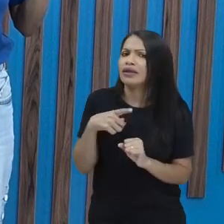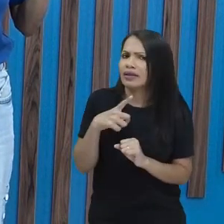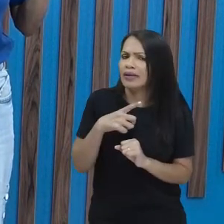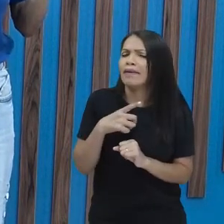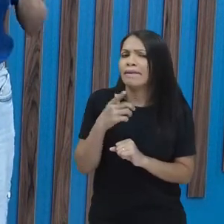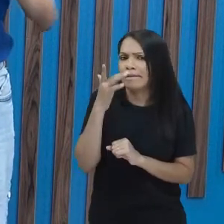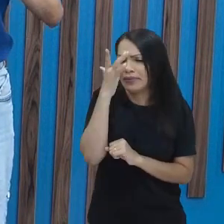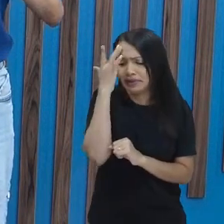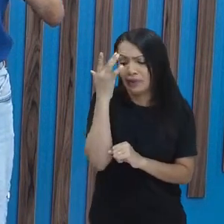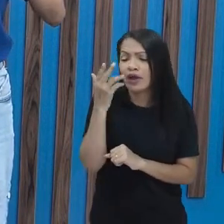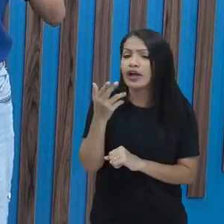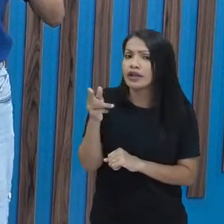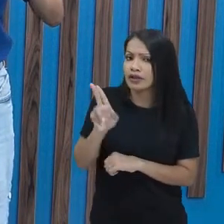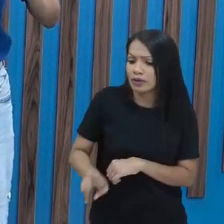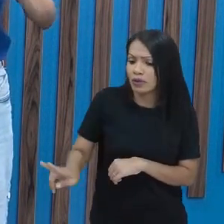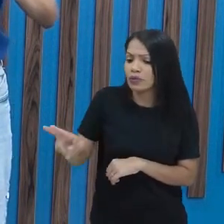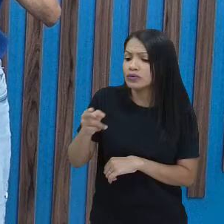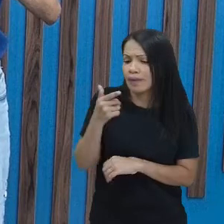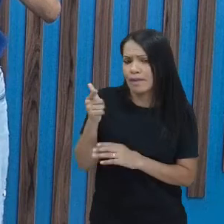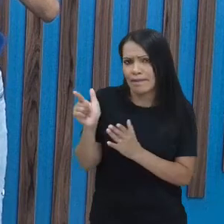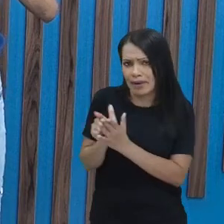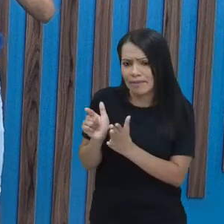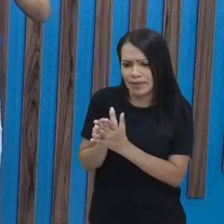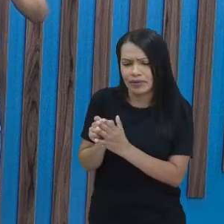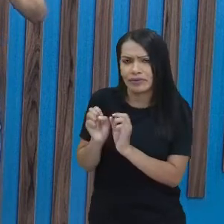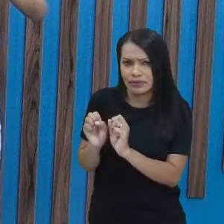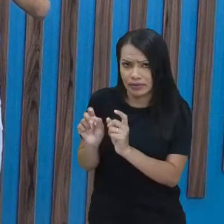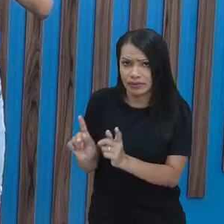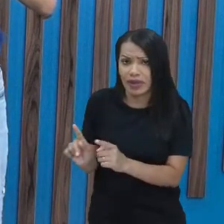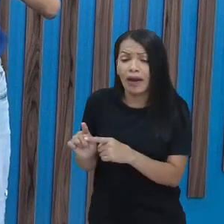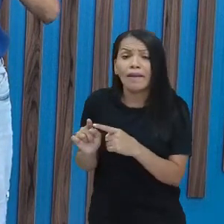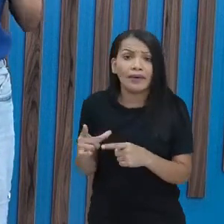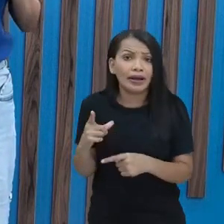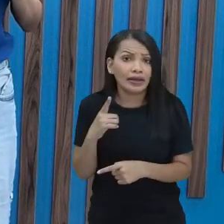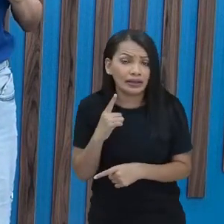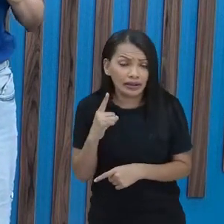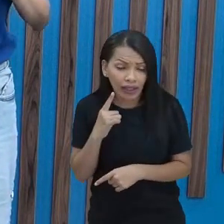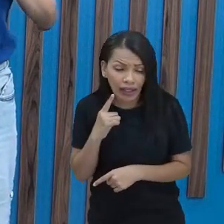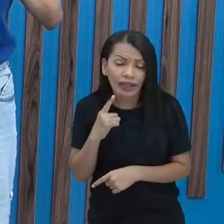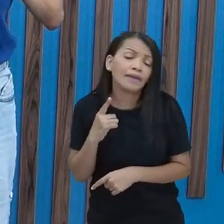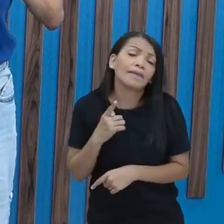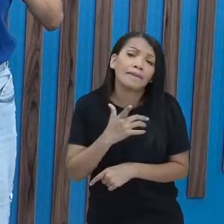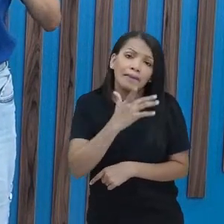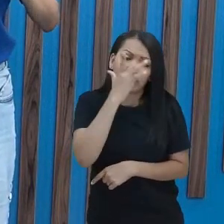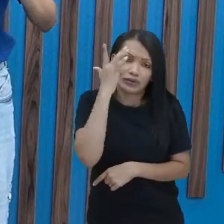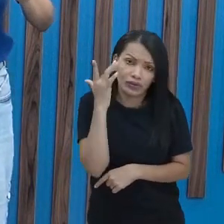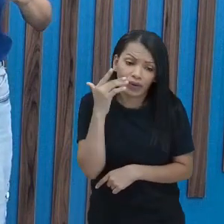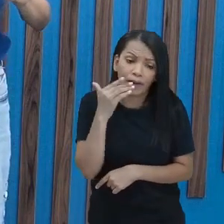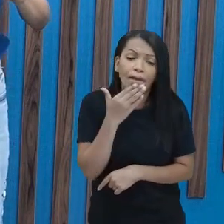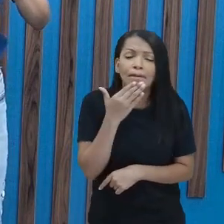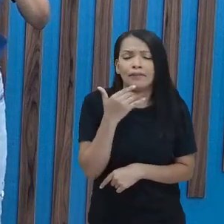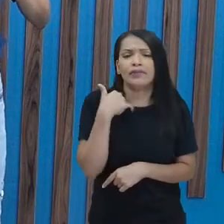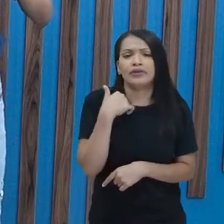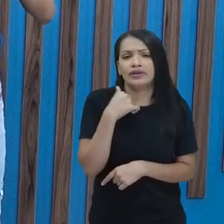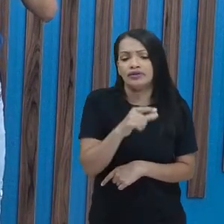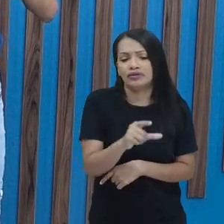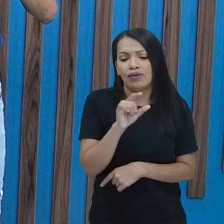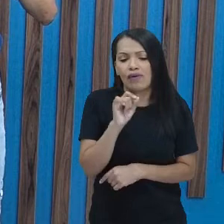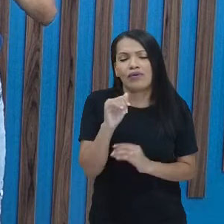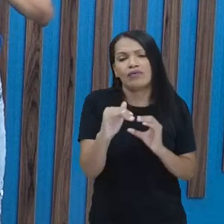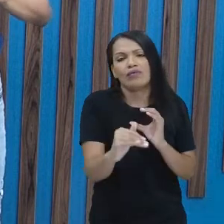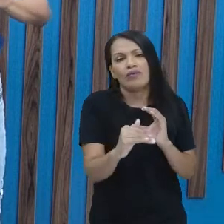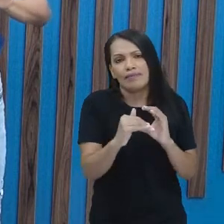pessoas, não é? Tá lá o e-mail com a mesma estrutura, por isso que é importante a gente conhecer, não é?